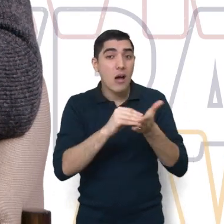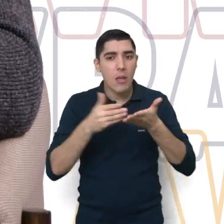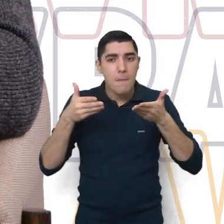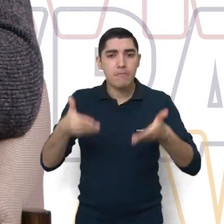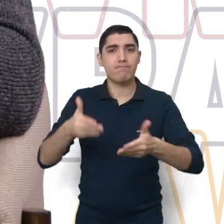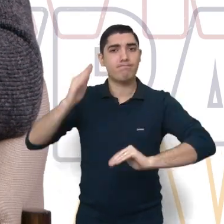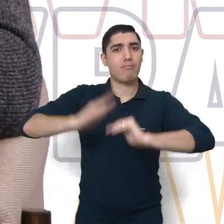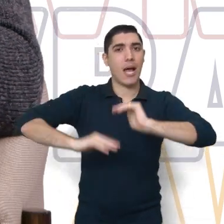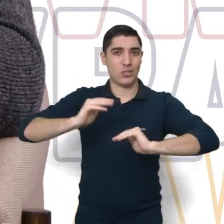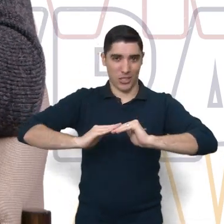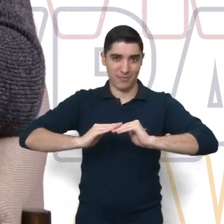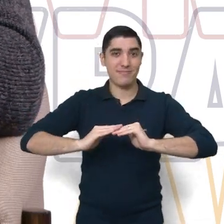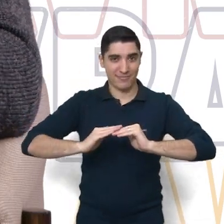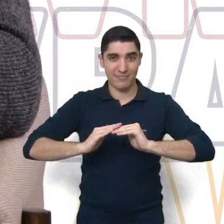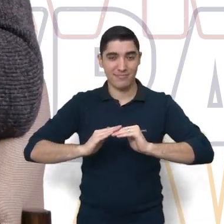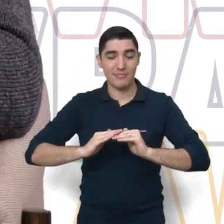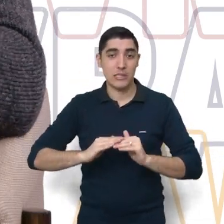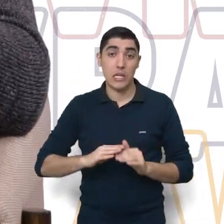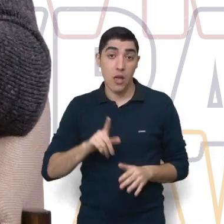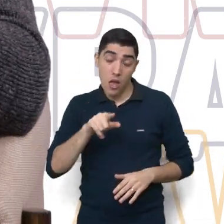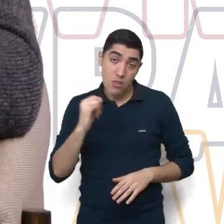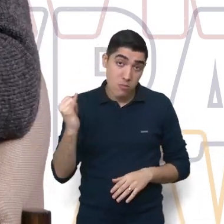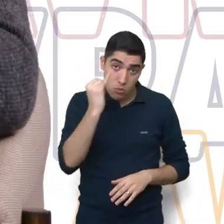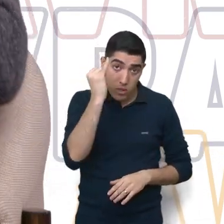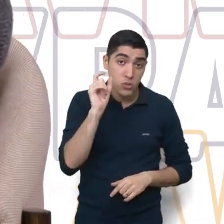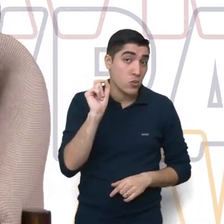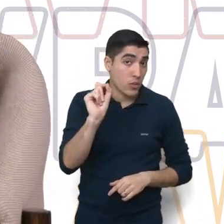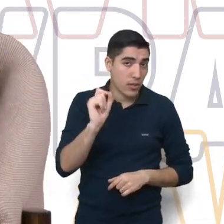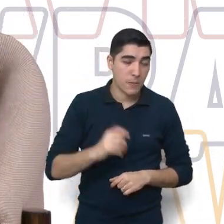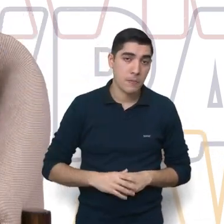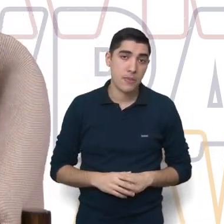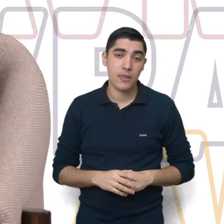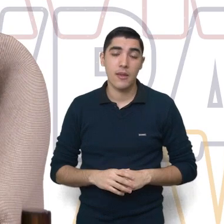que é extremamente importante falar